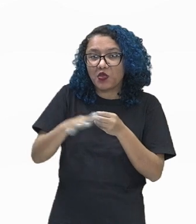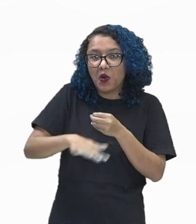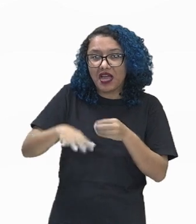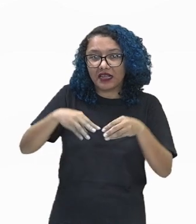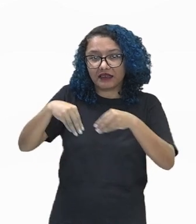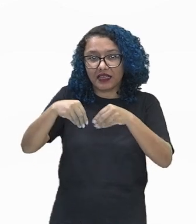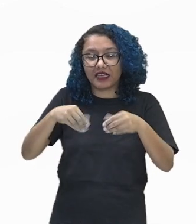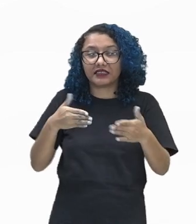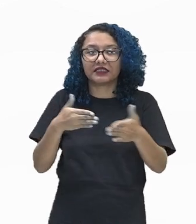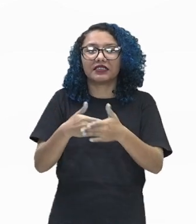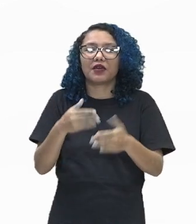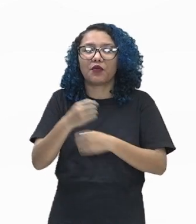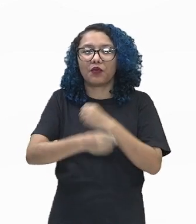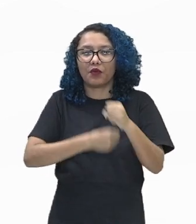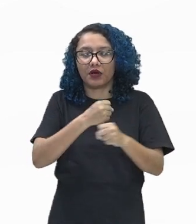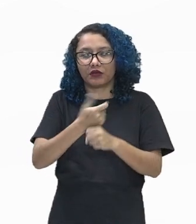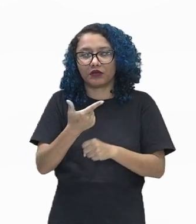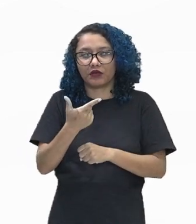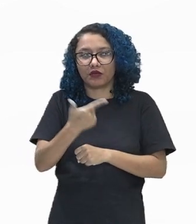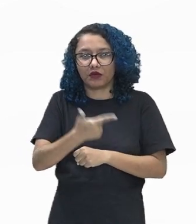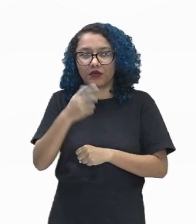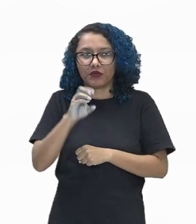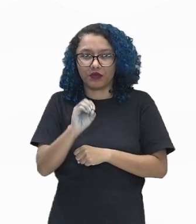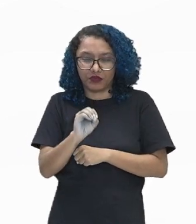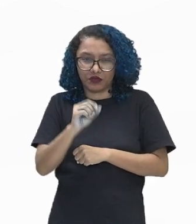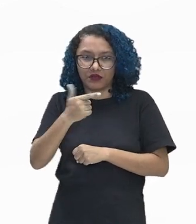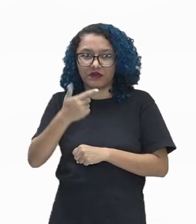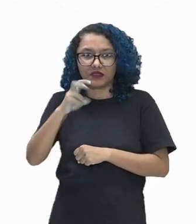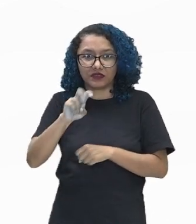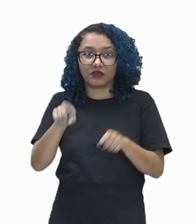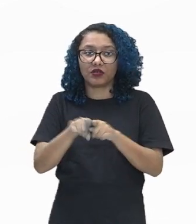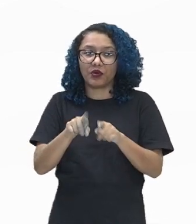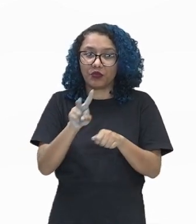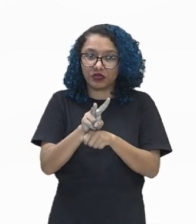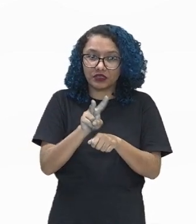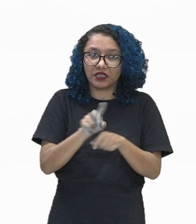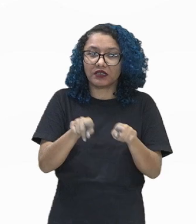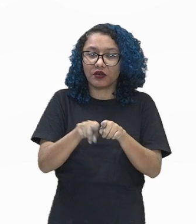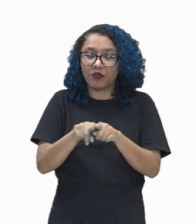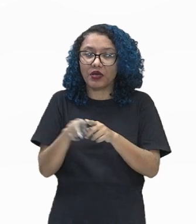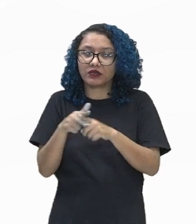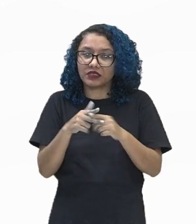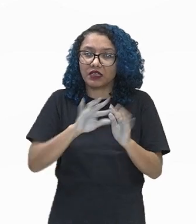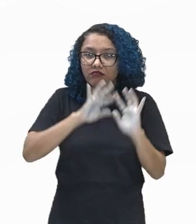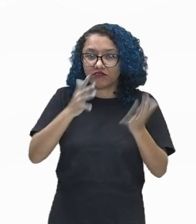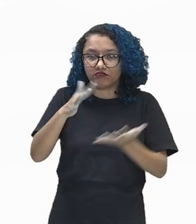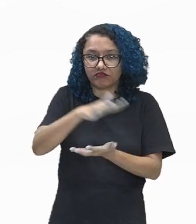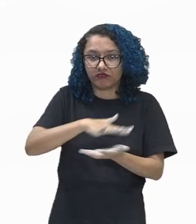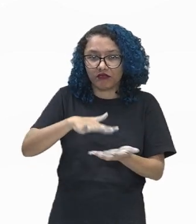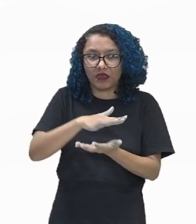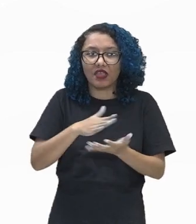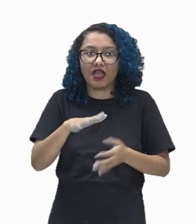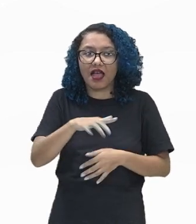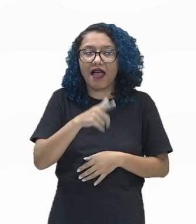2025, proteger e restaurar ecossistemas marinhos costeiros até